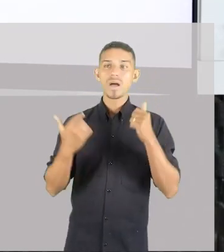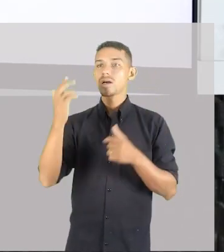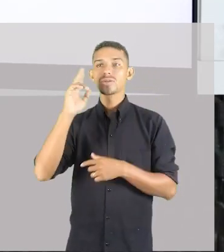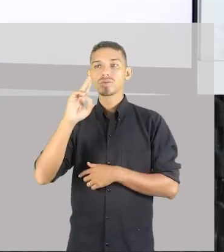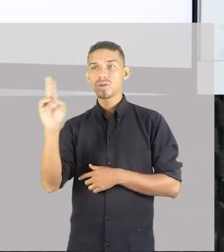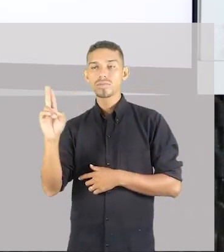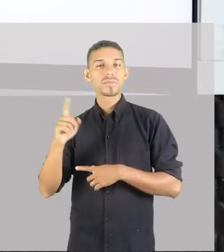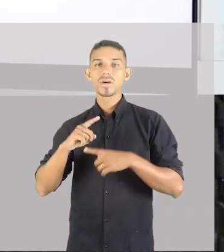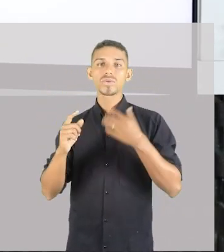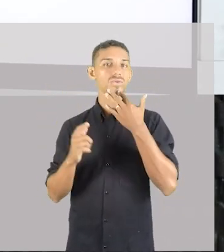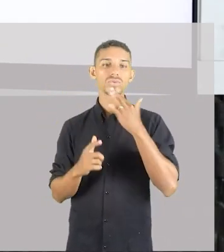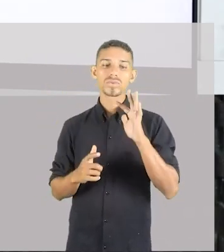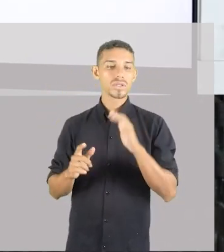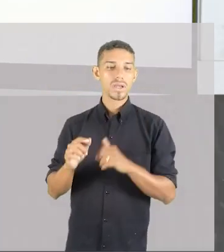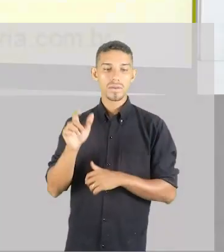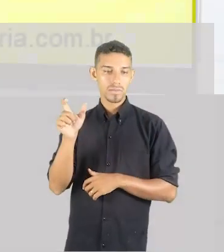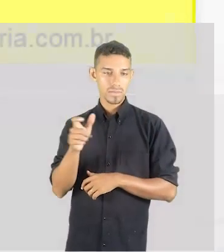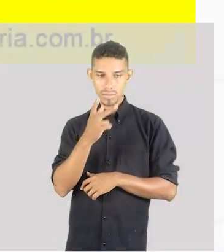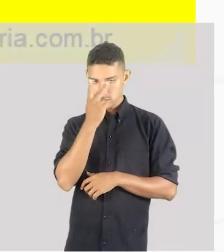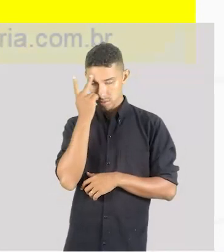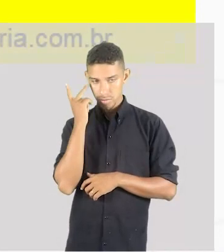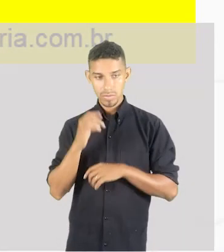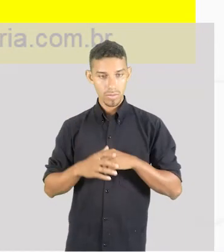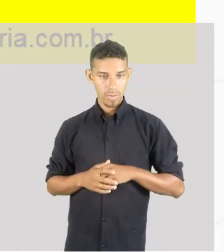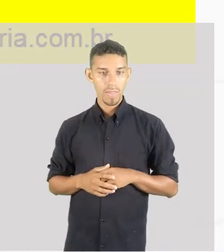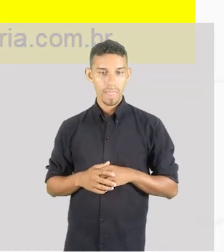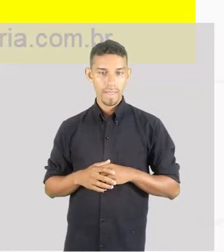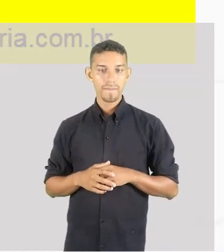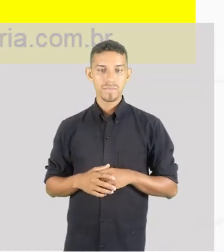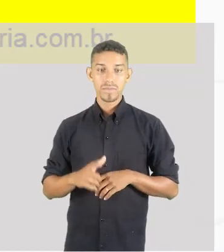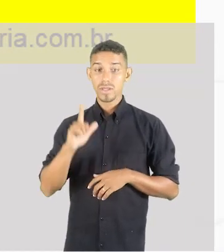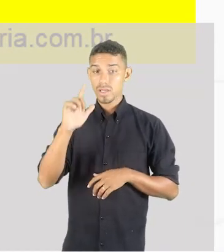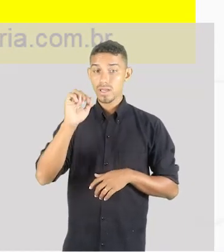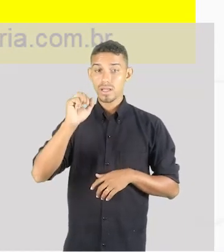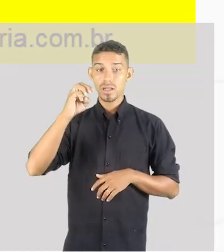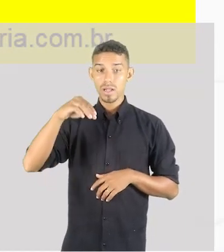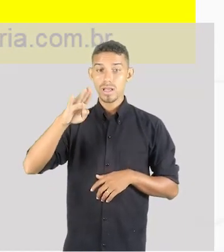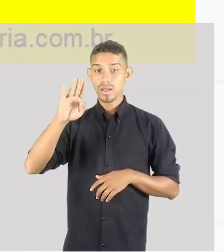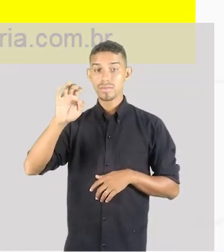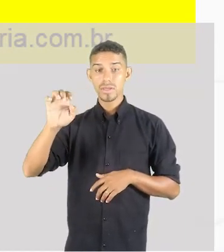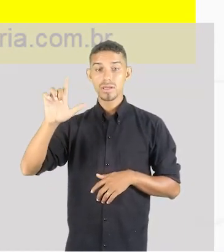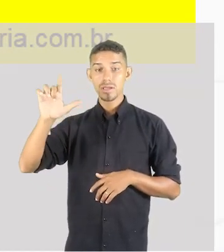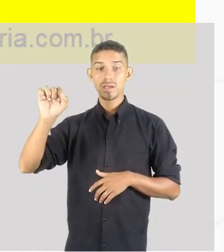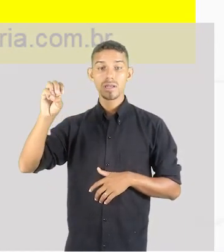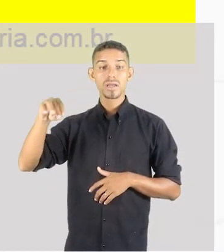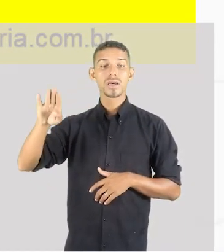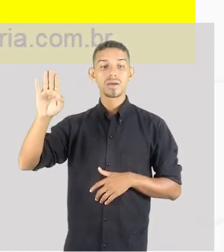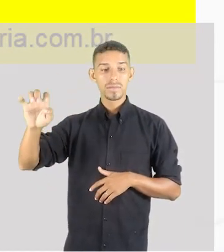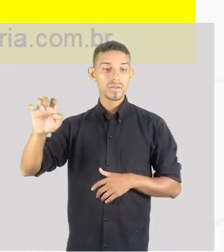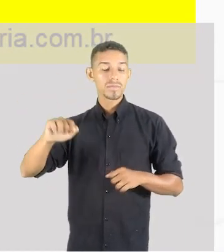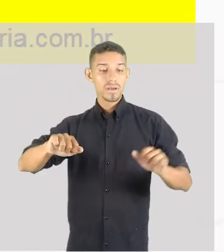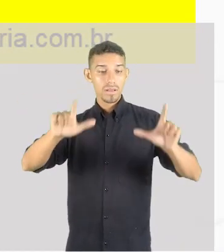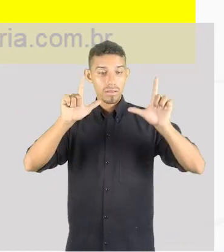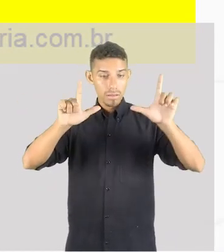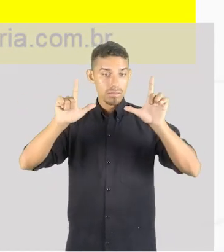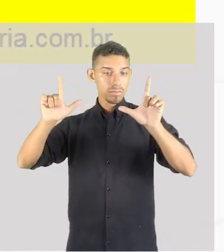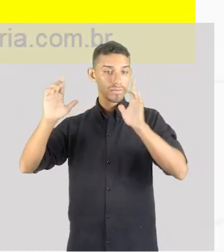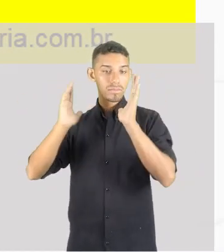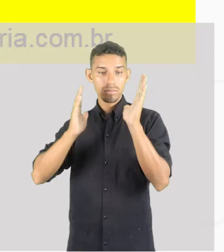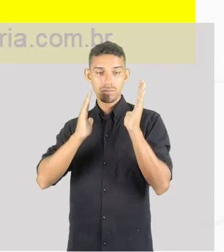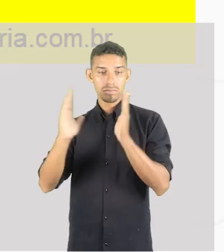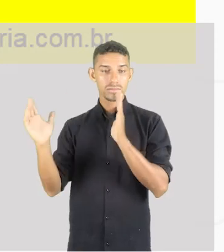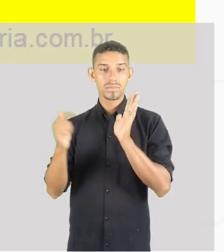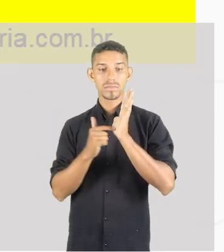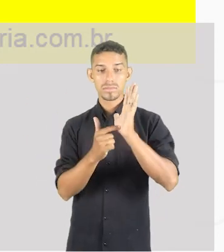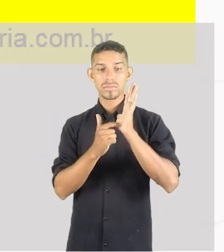sabe quem é a pessoa é maravilhoso isso LAMB LAMB são cartazes artísticos col olhados colados espalhados pela cidade uma imagem